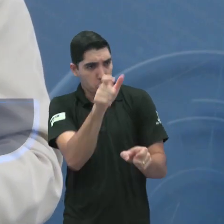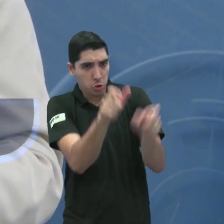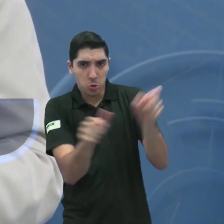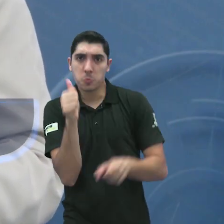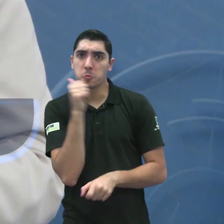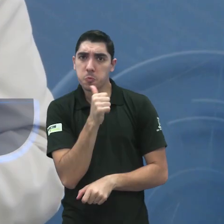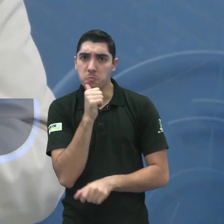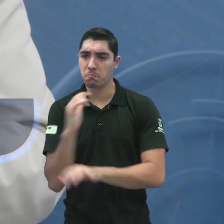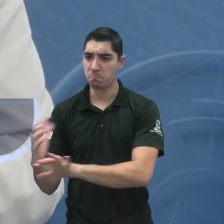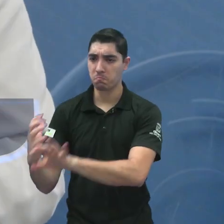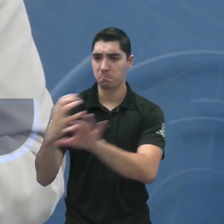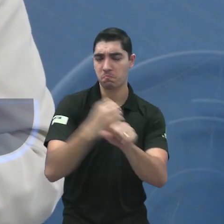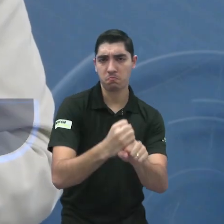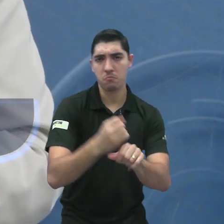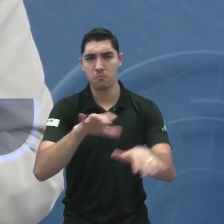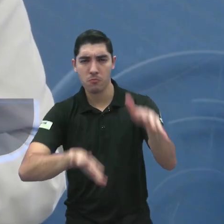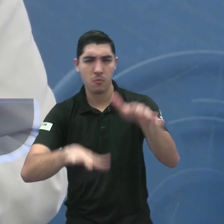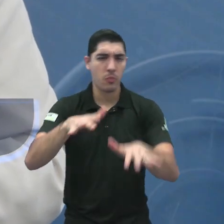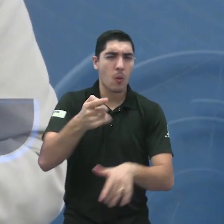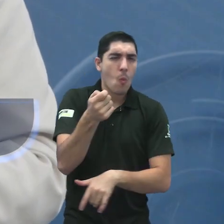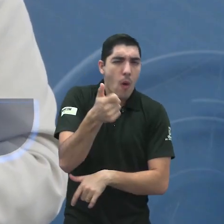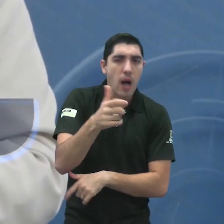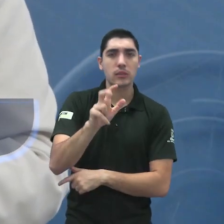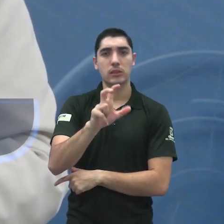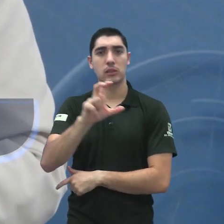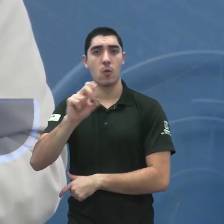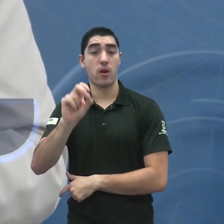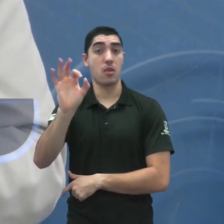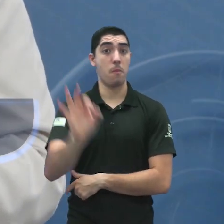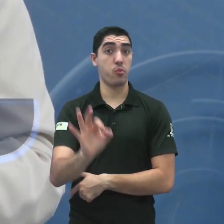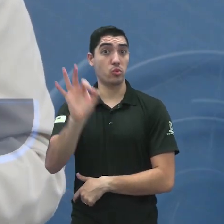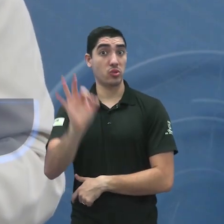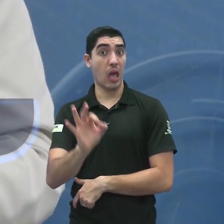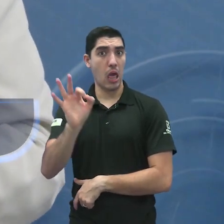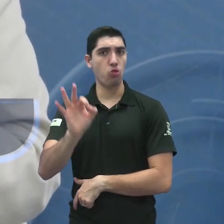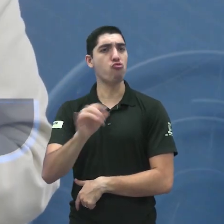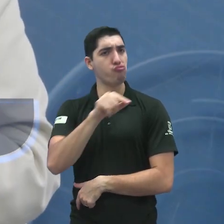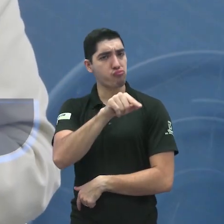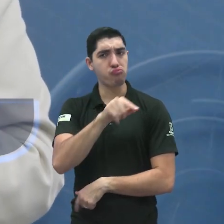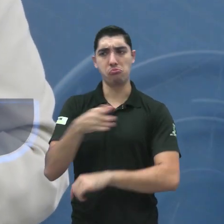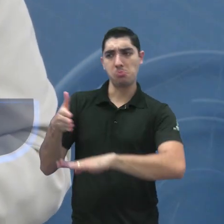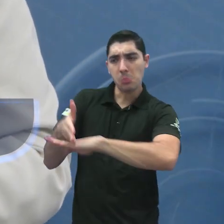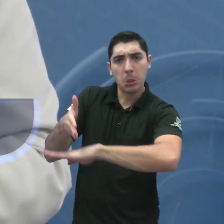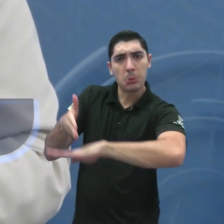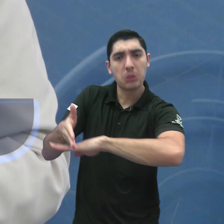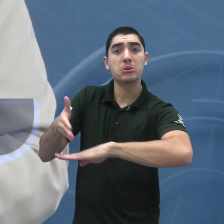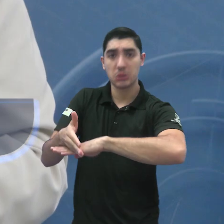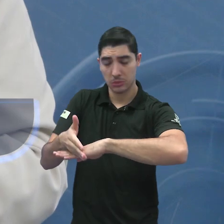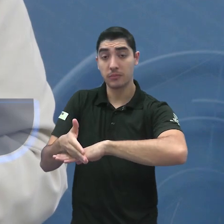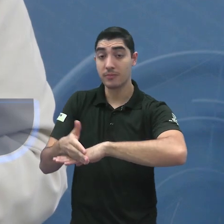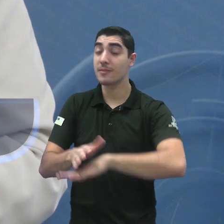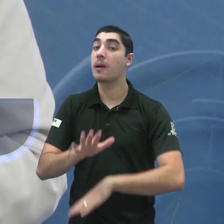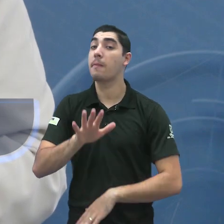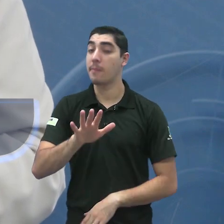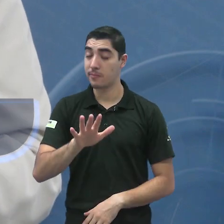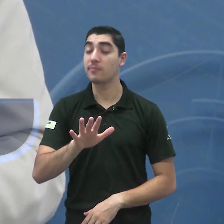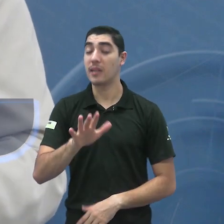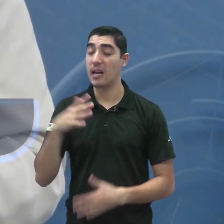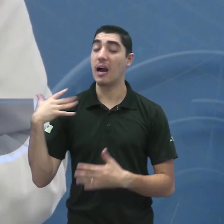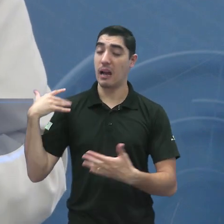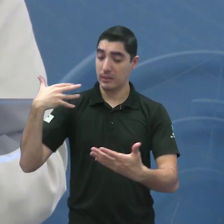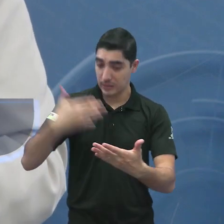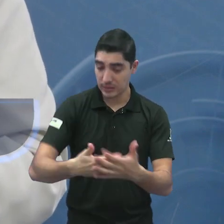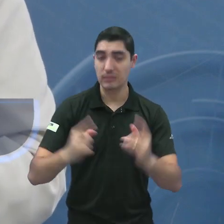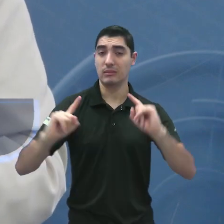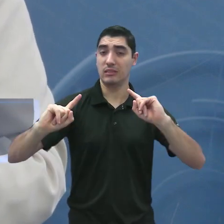responsáveis por quase metade das pesquisas ativas no Brasil, mas ainda enfrentam desafios, né?